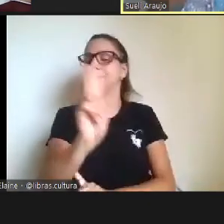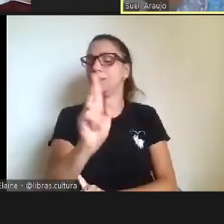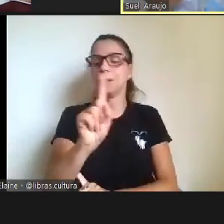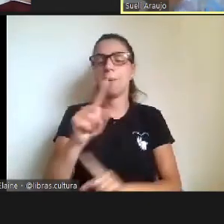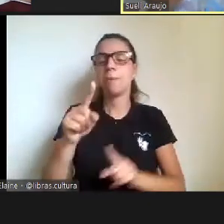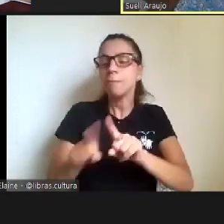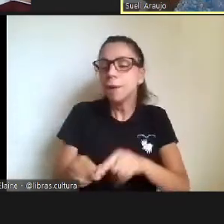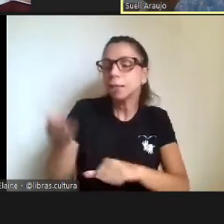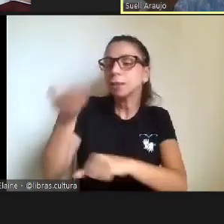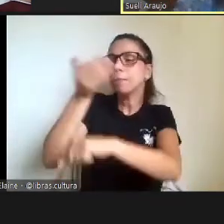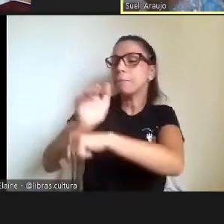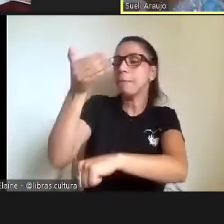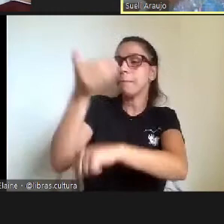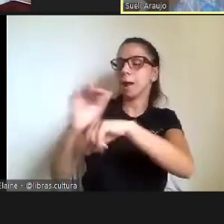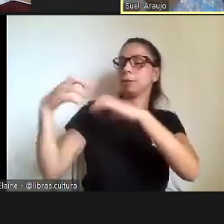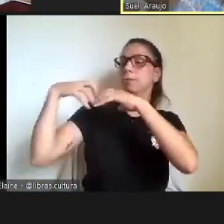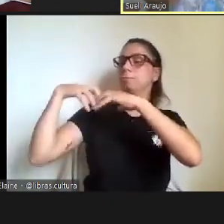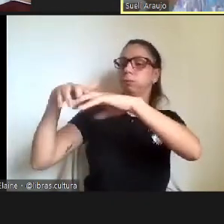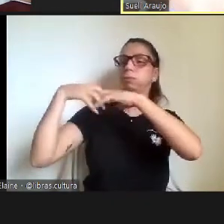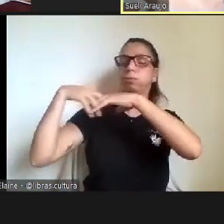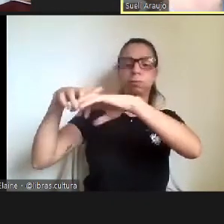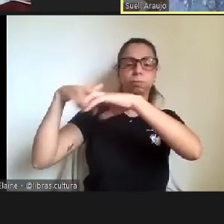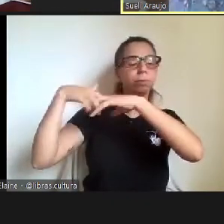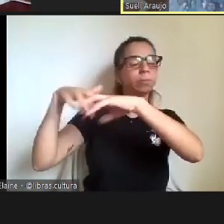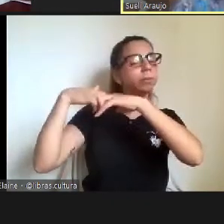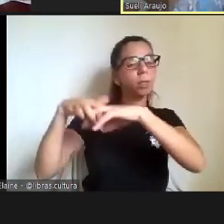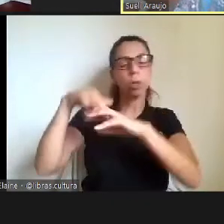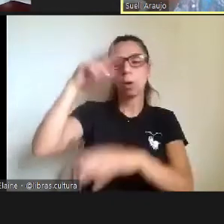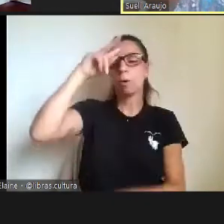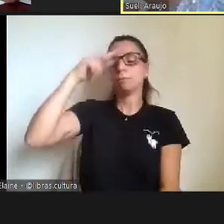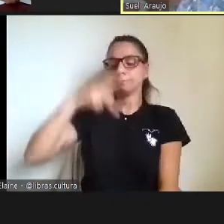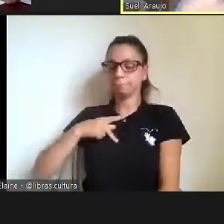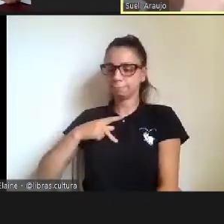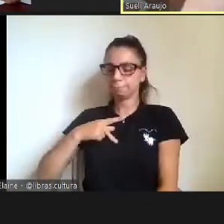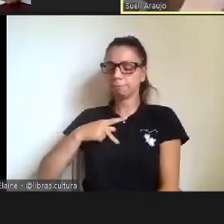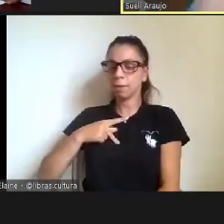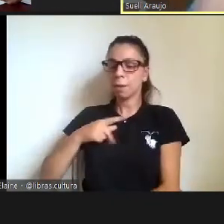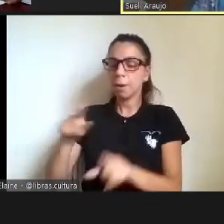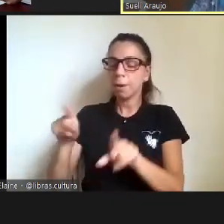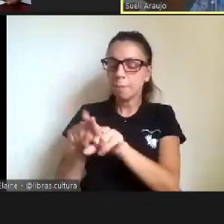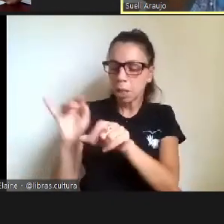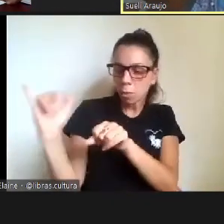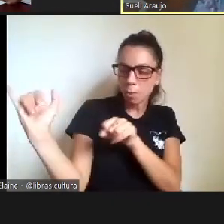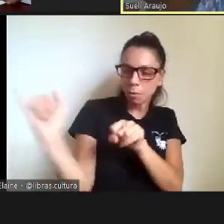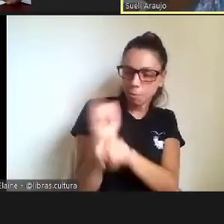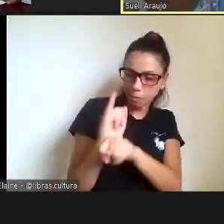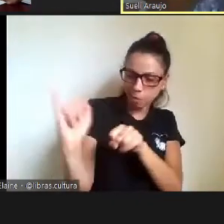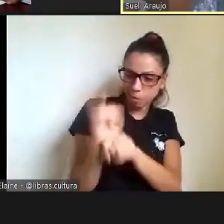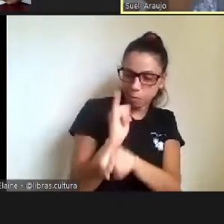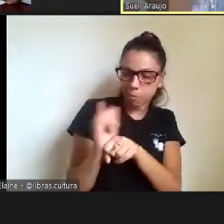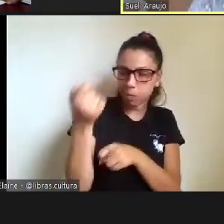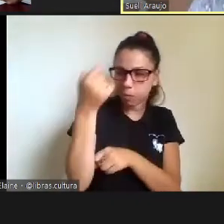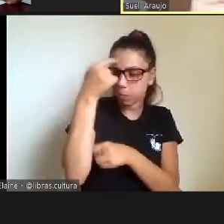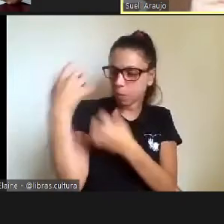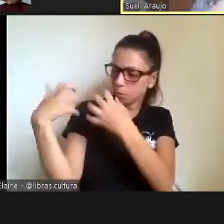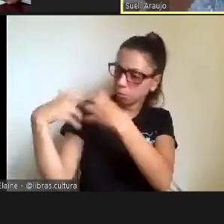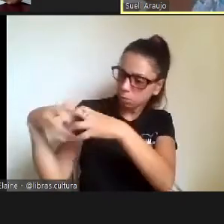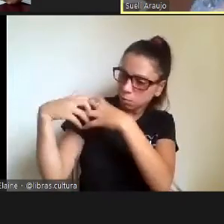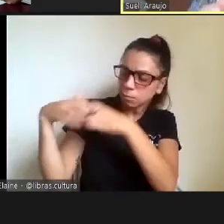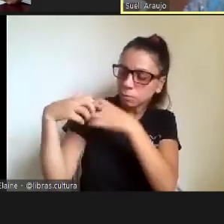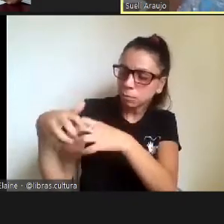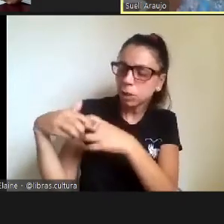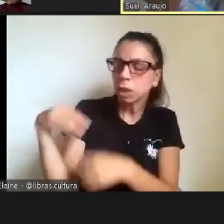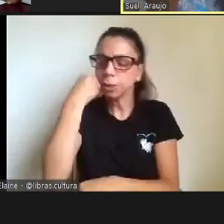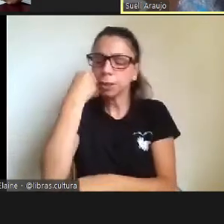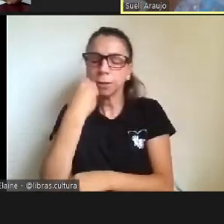pensamento estético, que é tanto uma reflexão sobre si quanto uma estratégia para pensar, experimentar